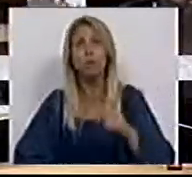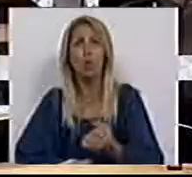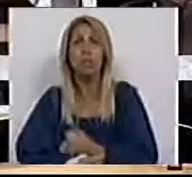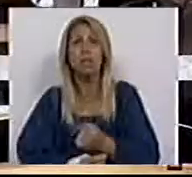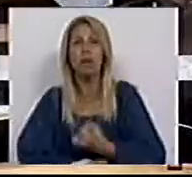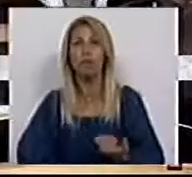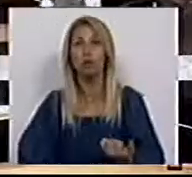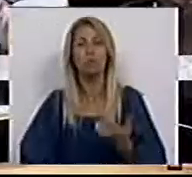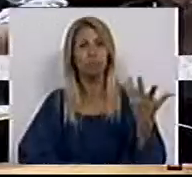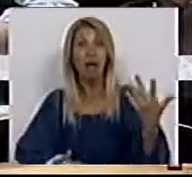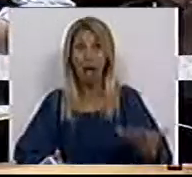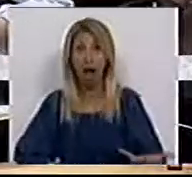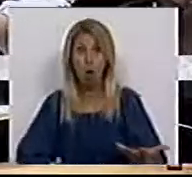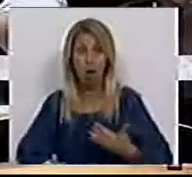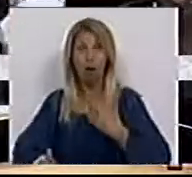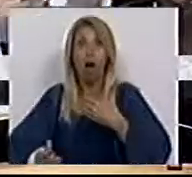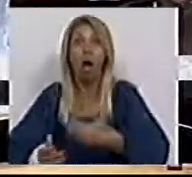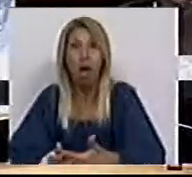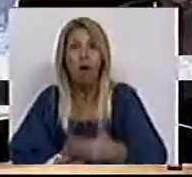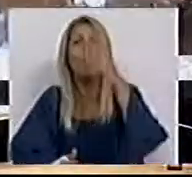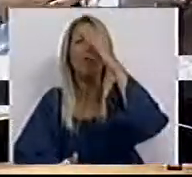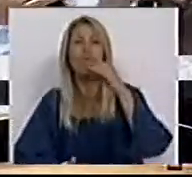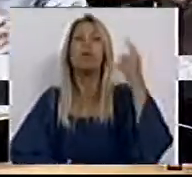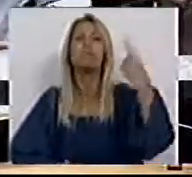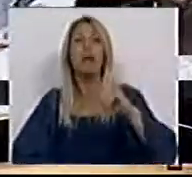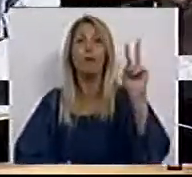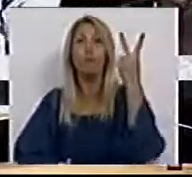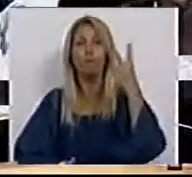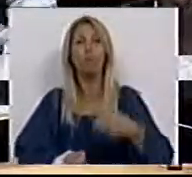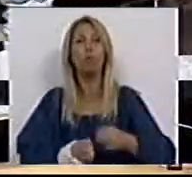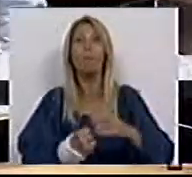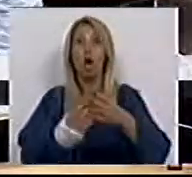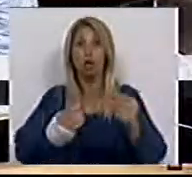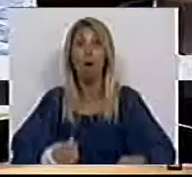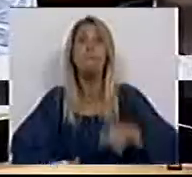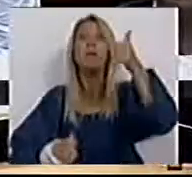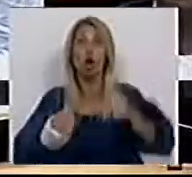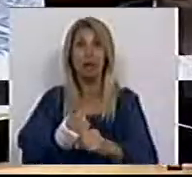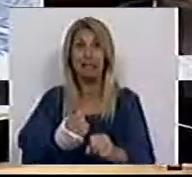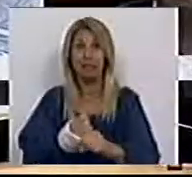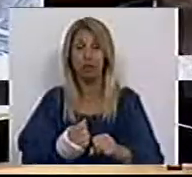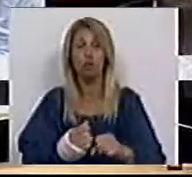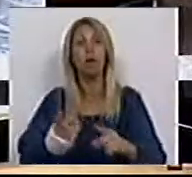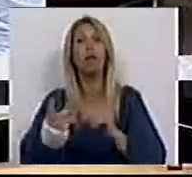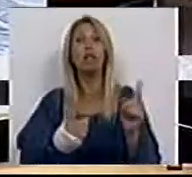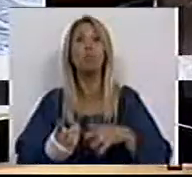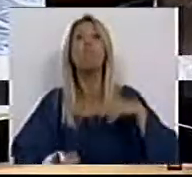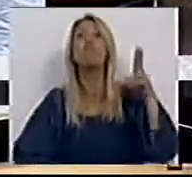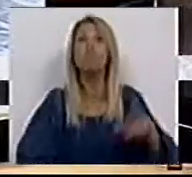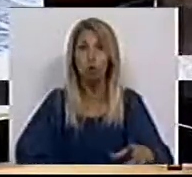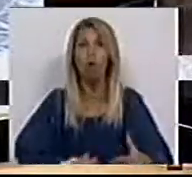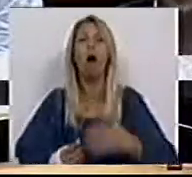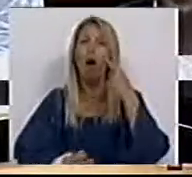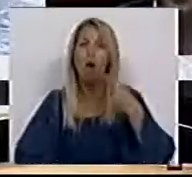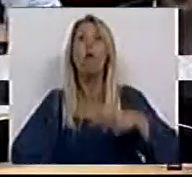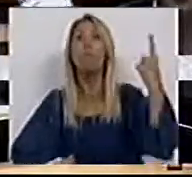ponto, o Governo tinha dois problemas para resolver. Tinha que melhorar o serviço de transportes em Portugal, mantê-lo público e mais acessível, e tinha que resolver o